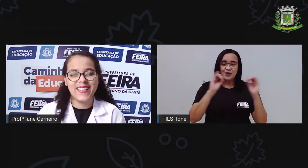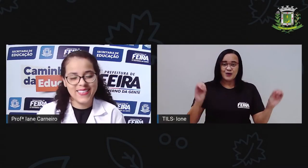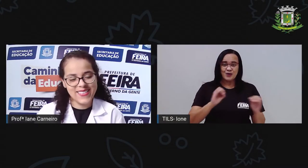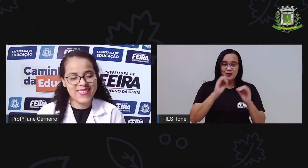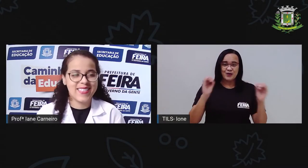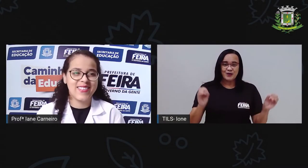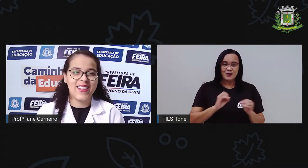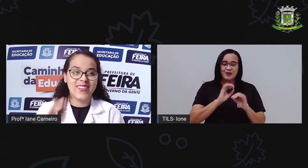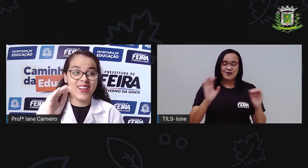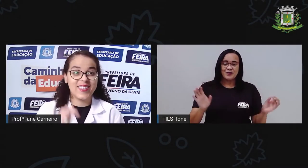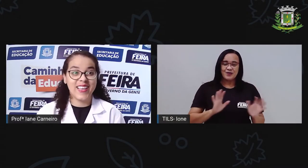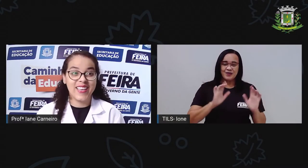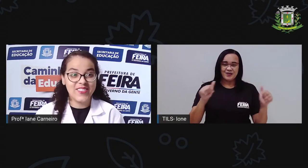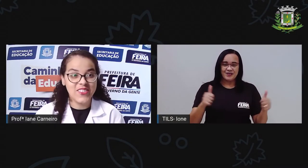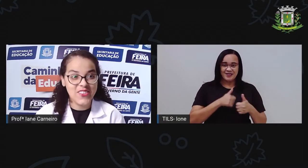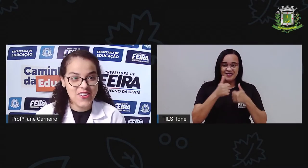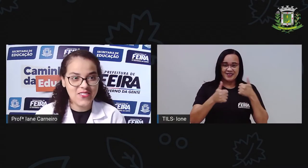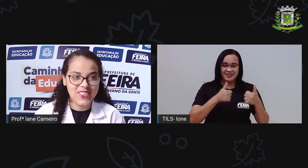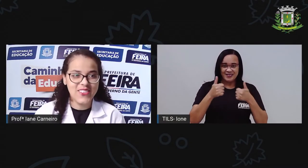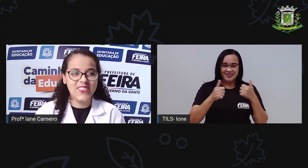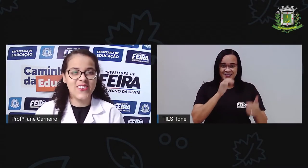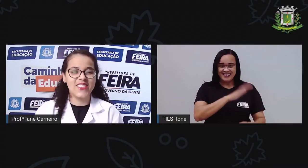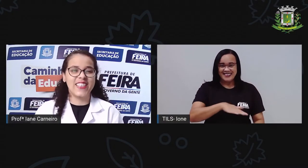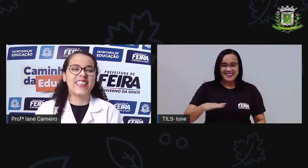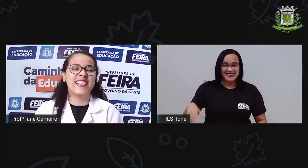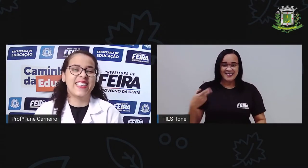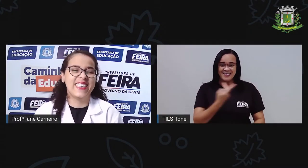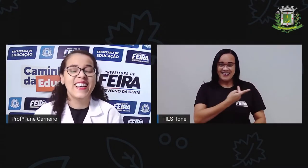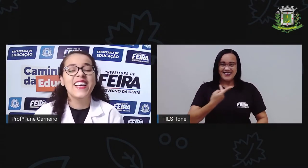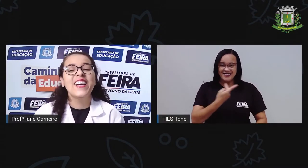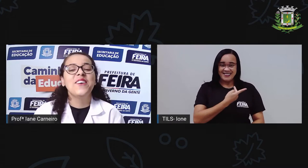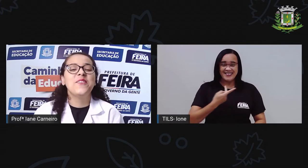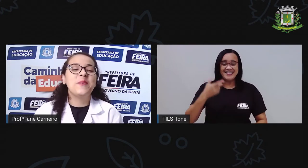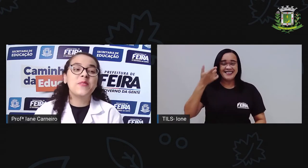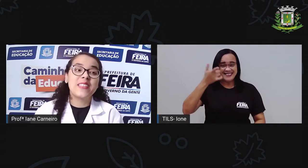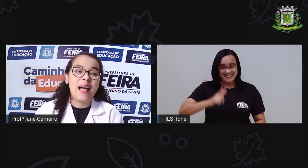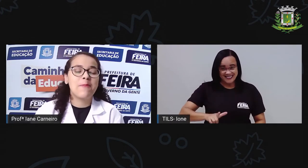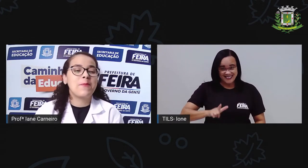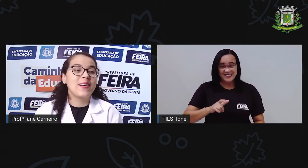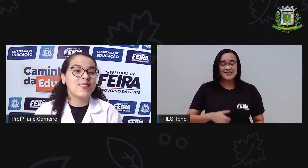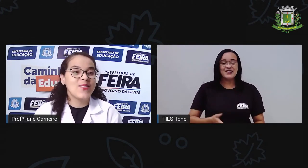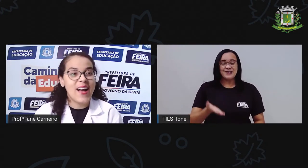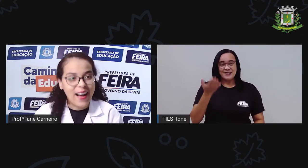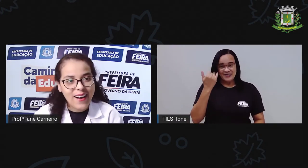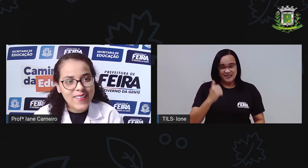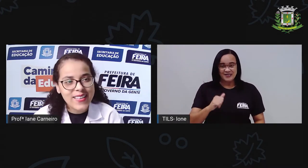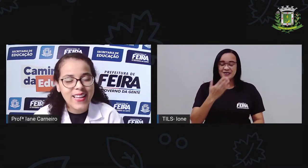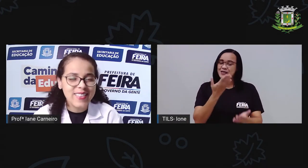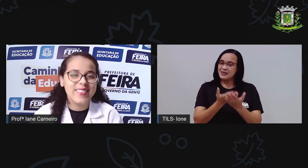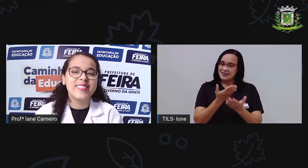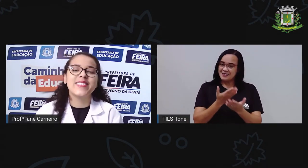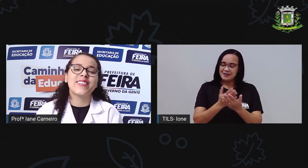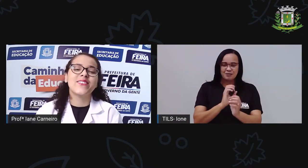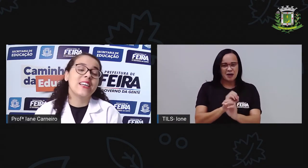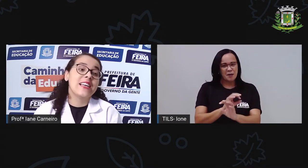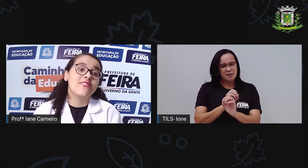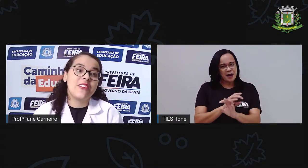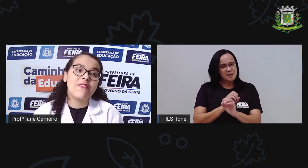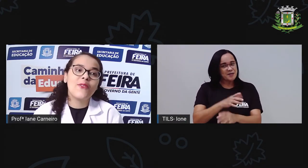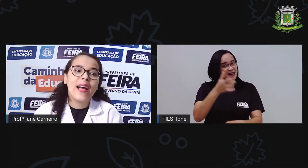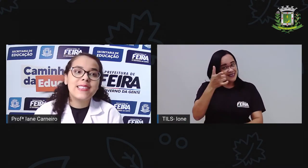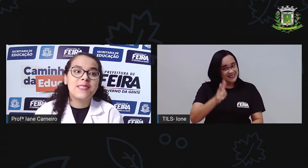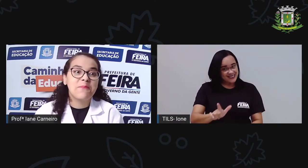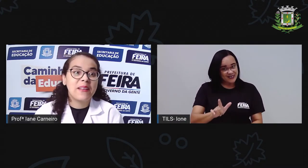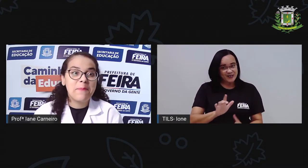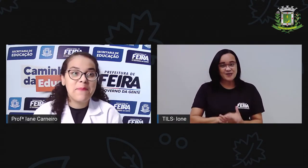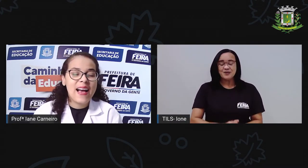Olá, crianças! Olha nós aqui de novo, Ione! Vamos lá para mais uma aula, né, gente? Então, já